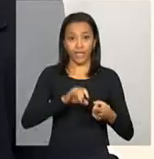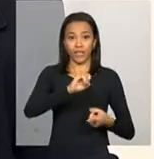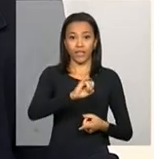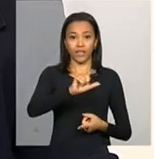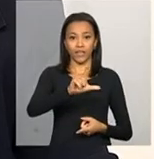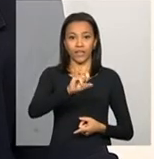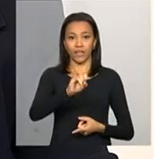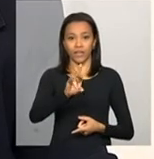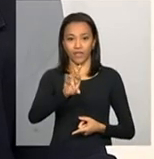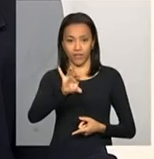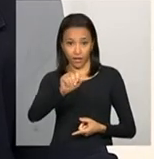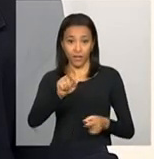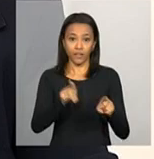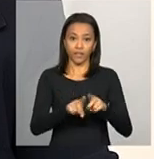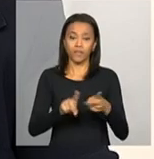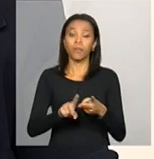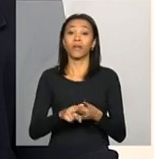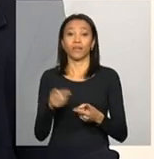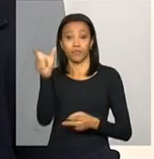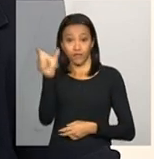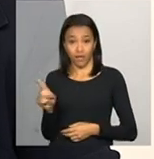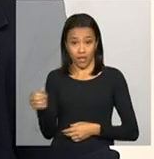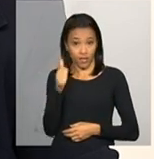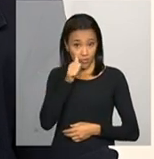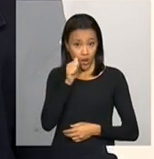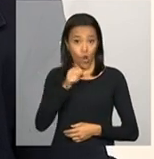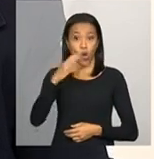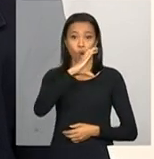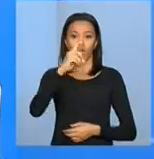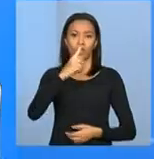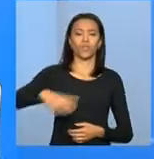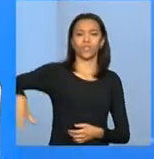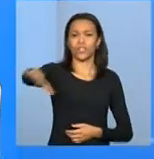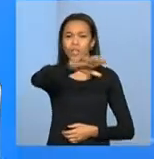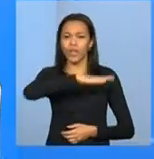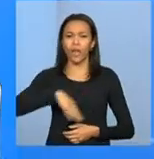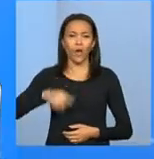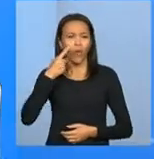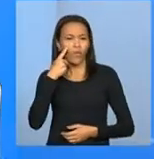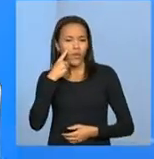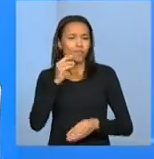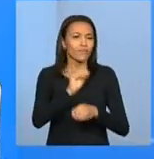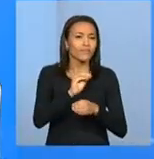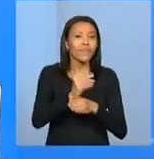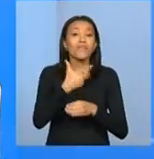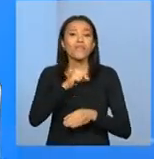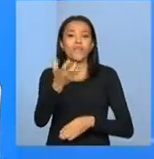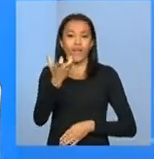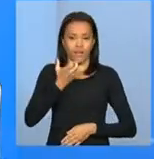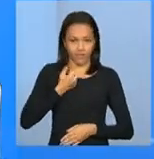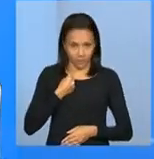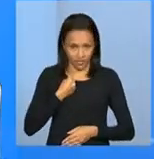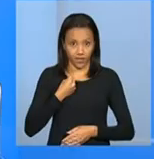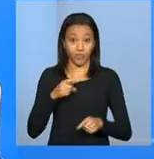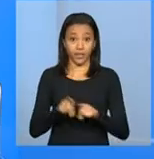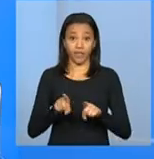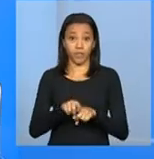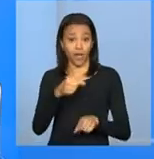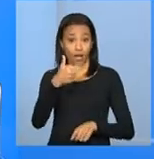Elíria Bonetti Yoshida, coordenadora geral de acompanhamento dos beneficiários do MDS, e